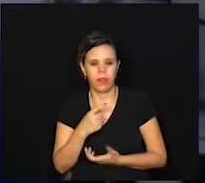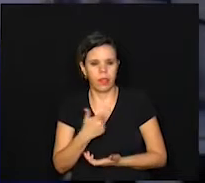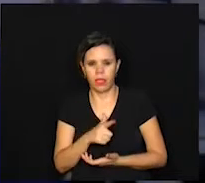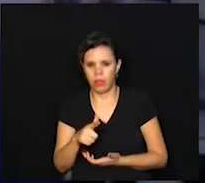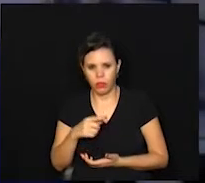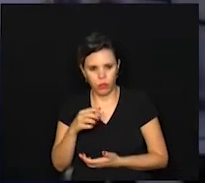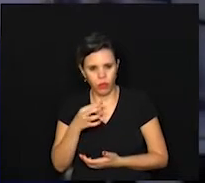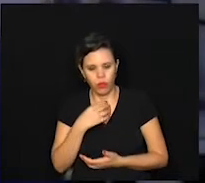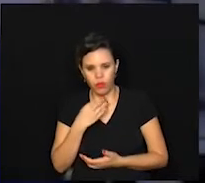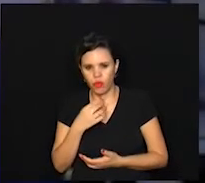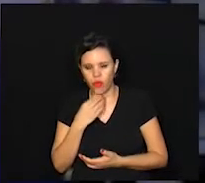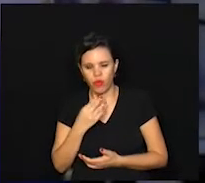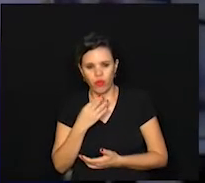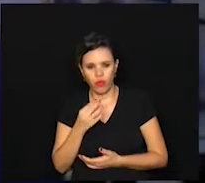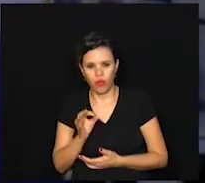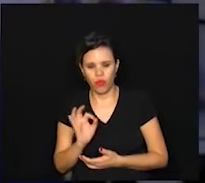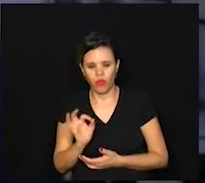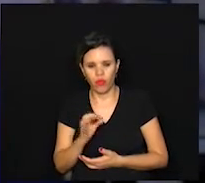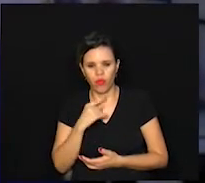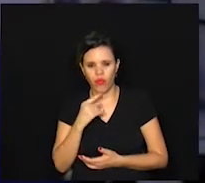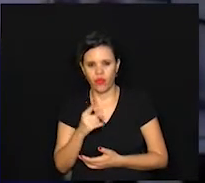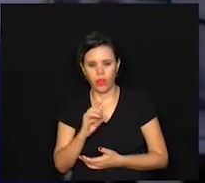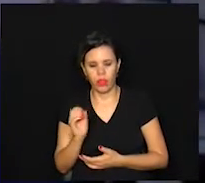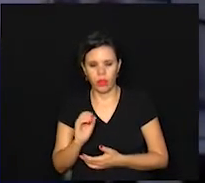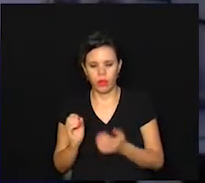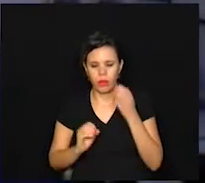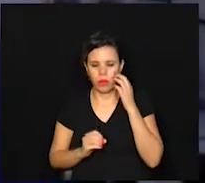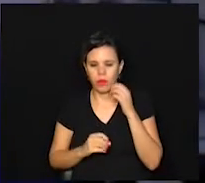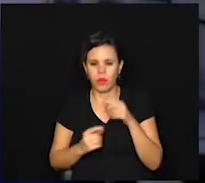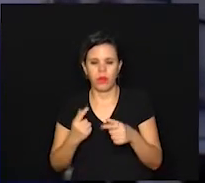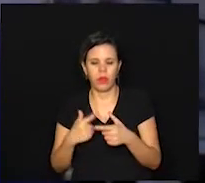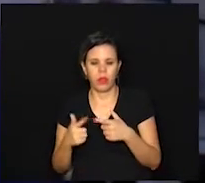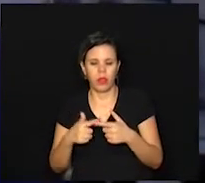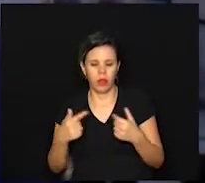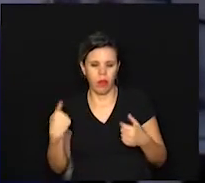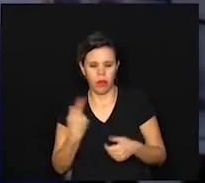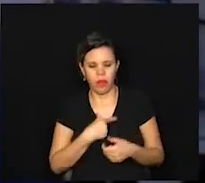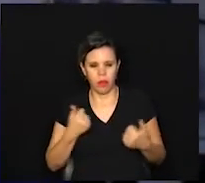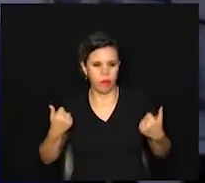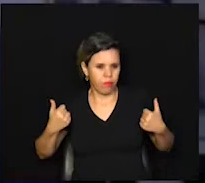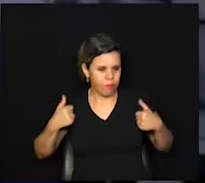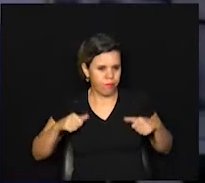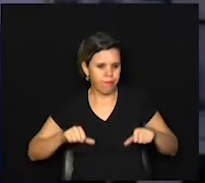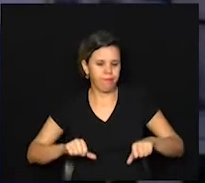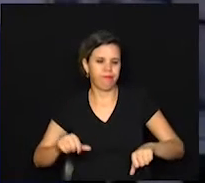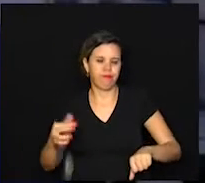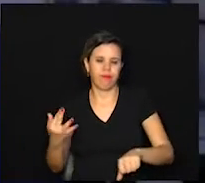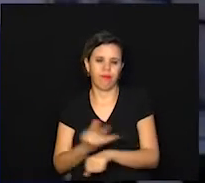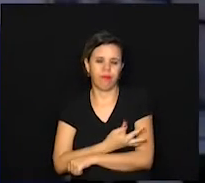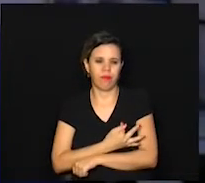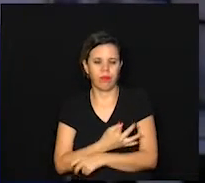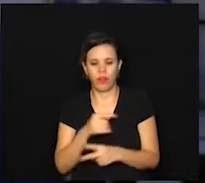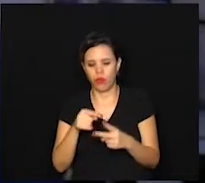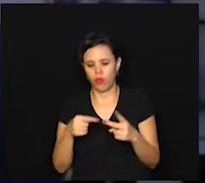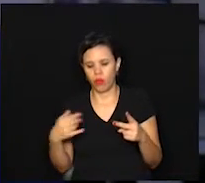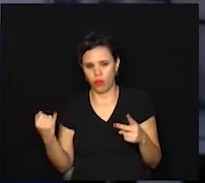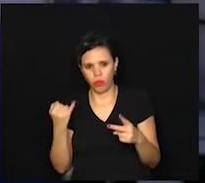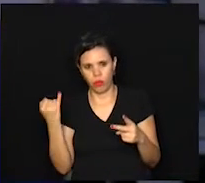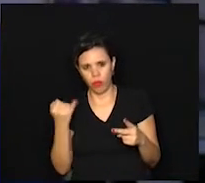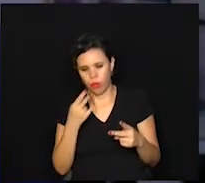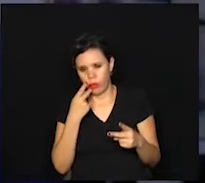nós estamos vivendo um mega retrocesso, né? Mas eu queria levantar 2 pontos importantes